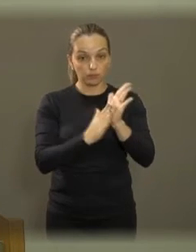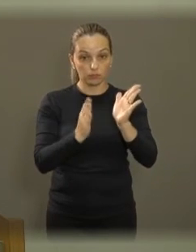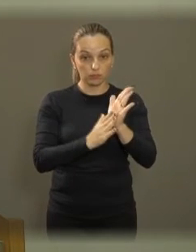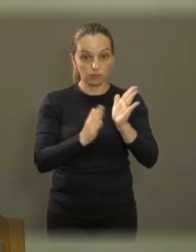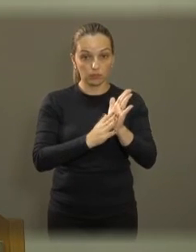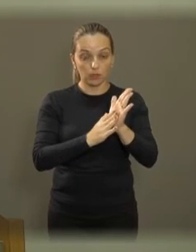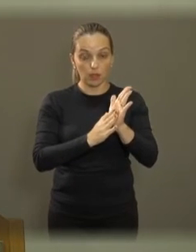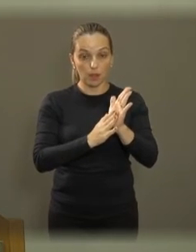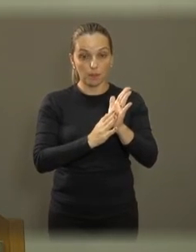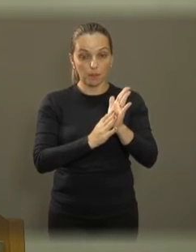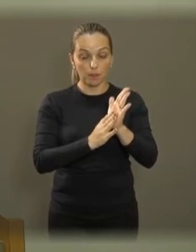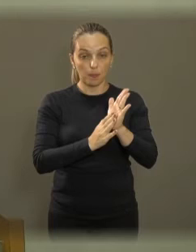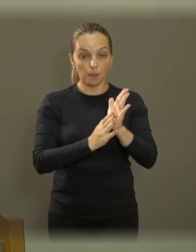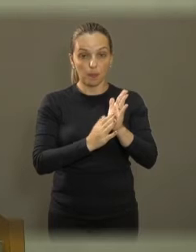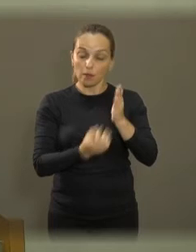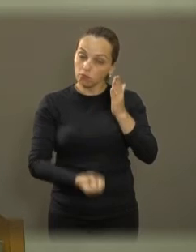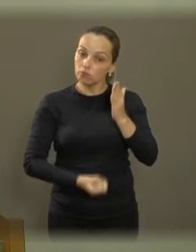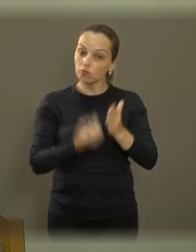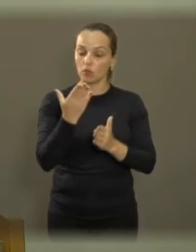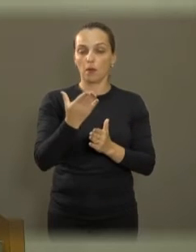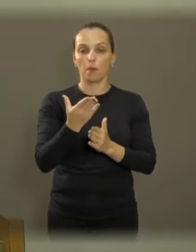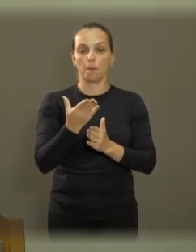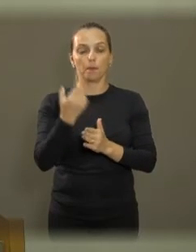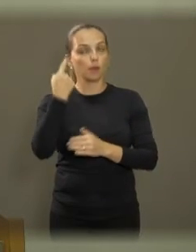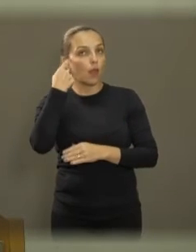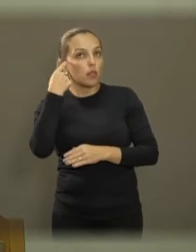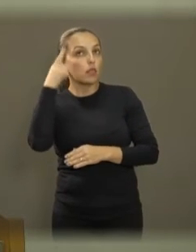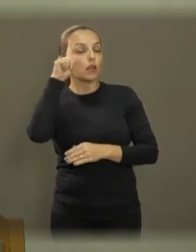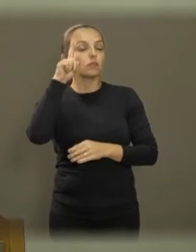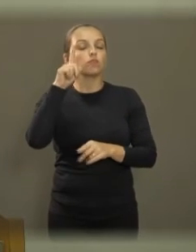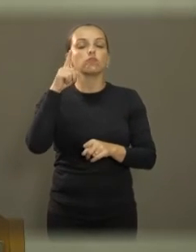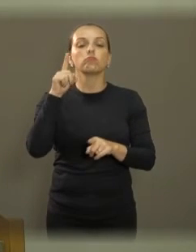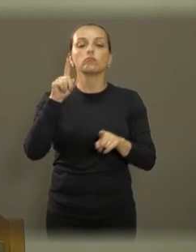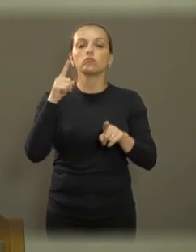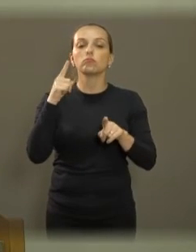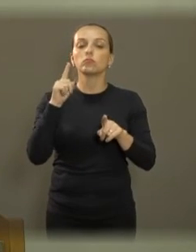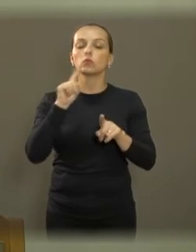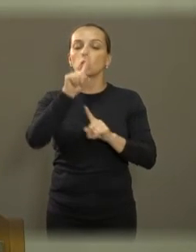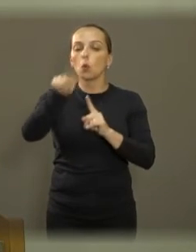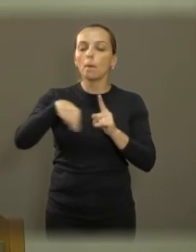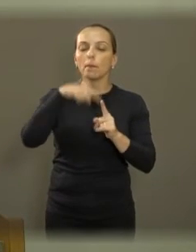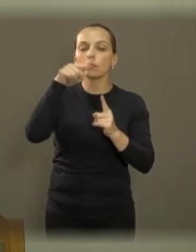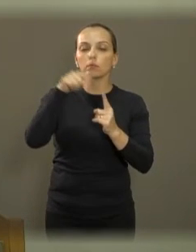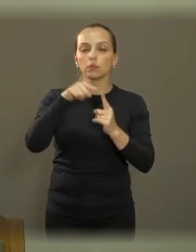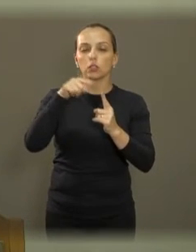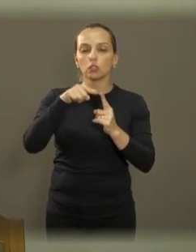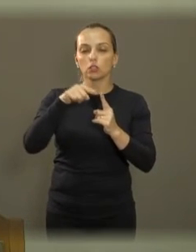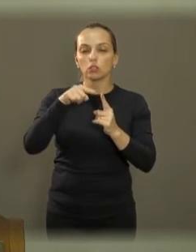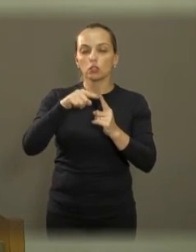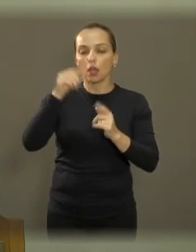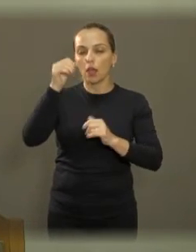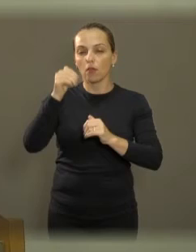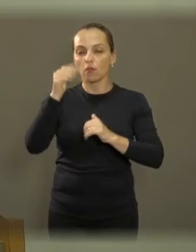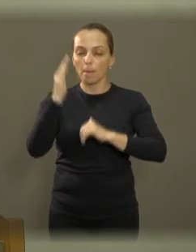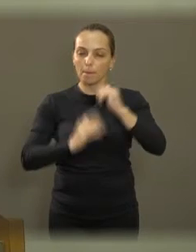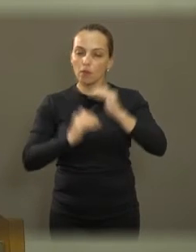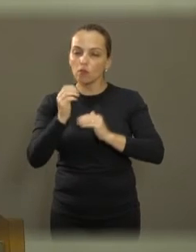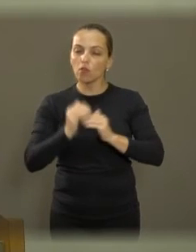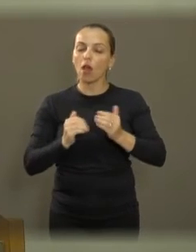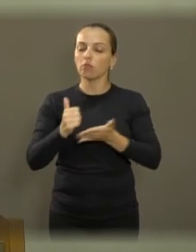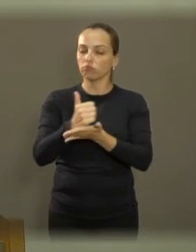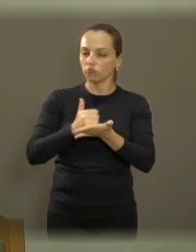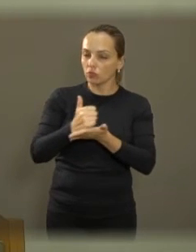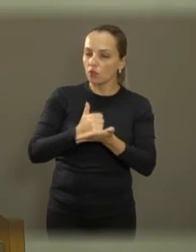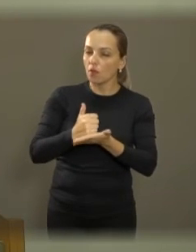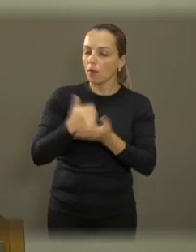do Mérito Farmacêutico. A ideia surgiu exatamente com o propósito de destacar os profissionais farmacêuticos